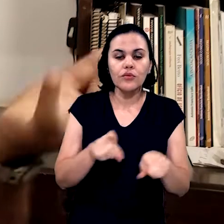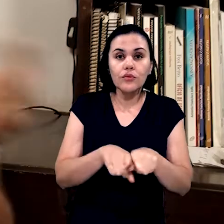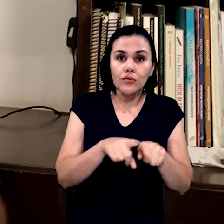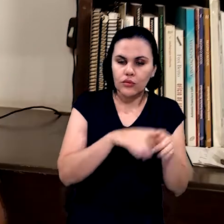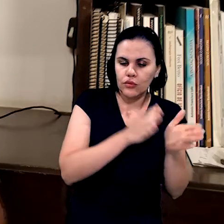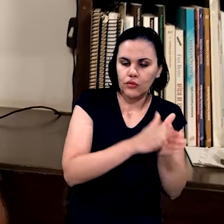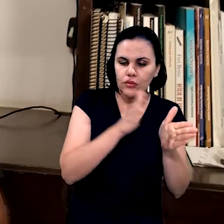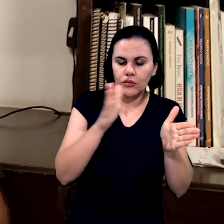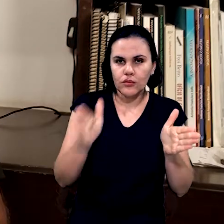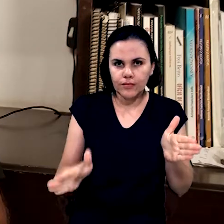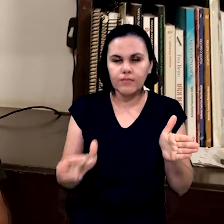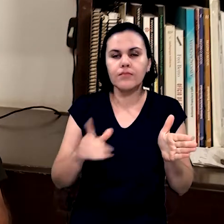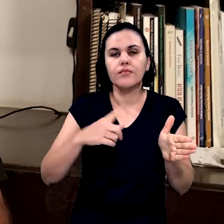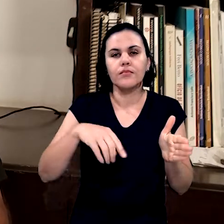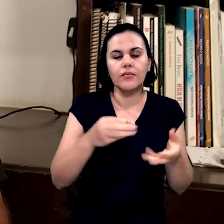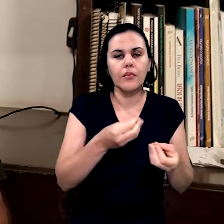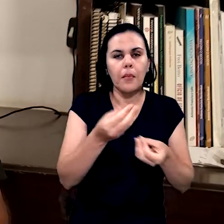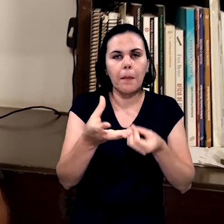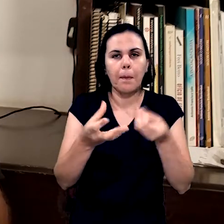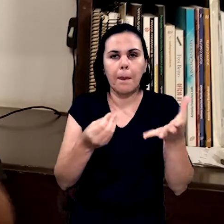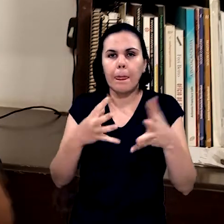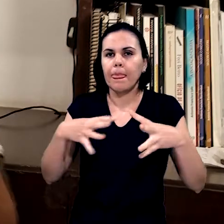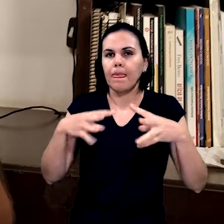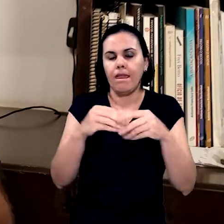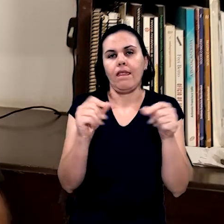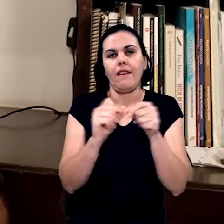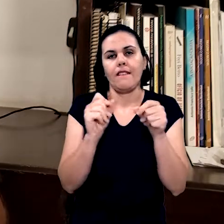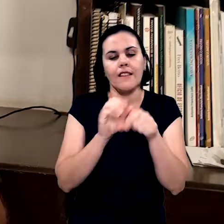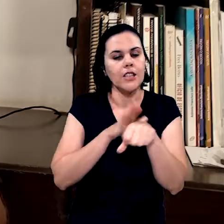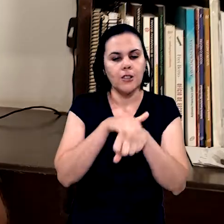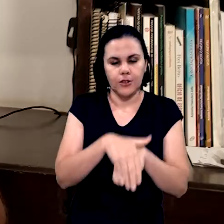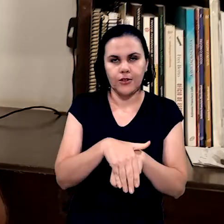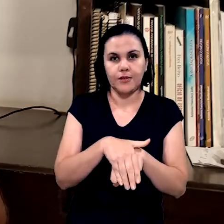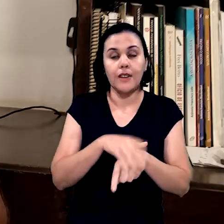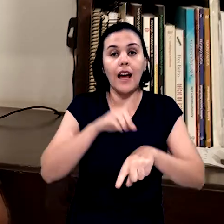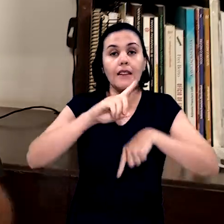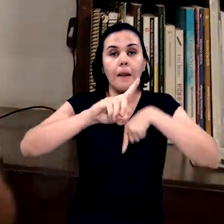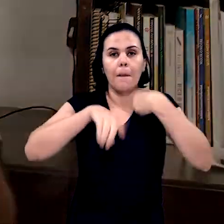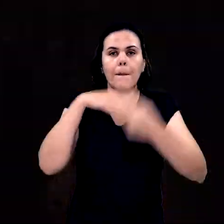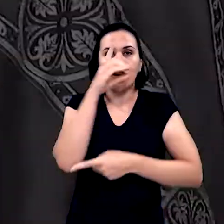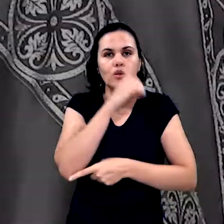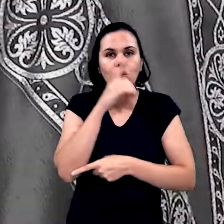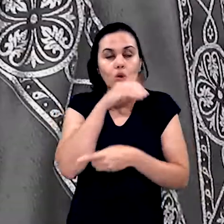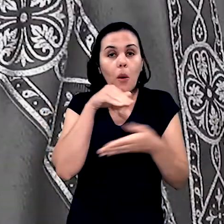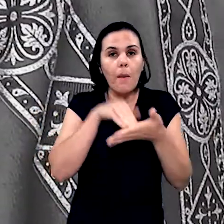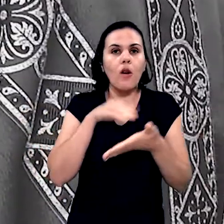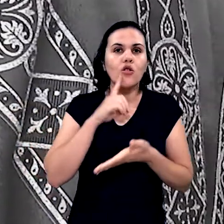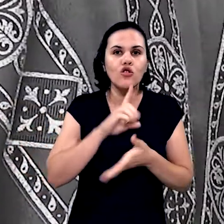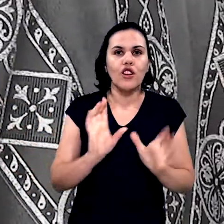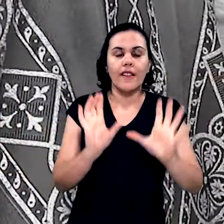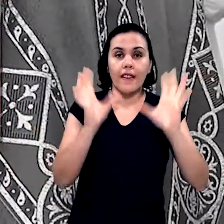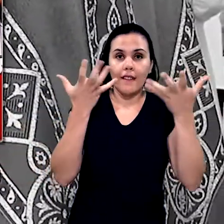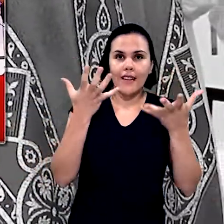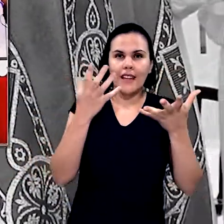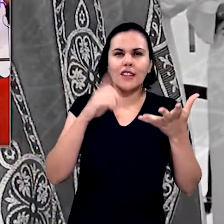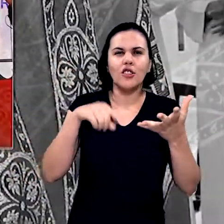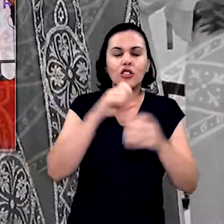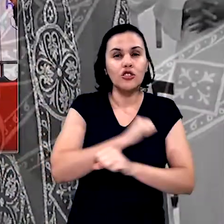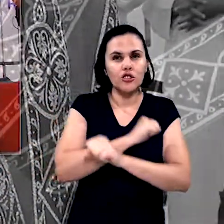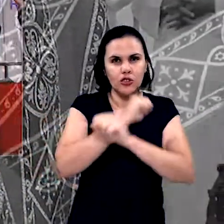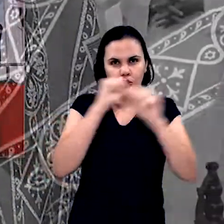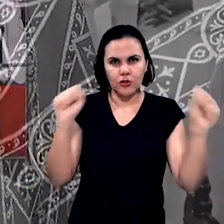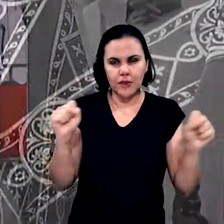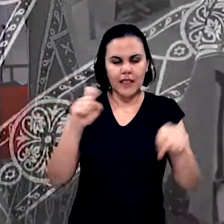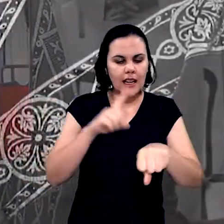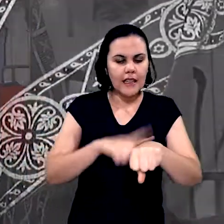o momento de congraçamento, de partilha daquilo que foi produzido durante a noite. No domingo, já o último dia da festa, nós temos na